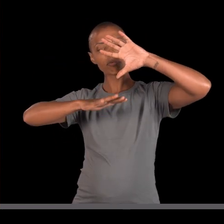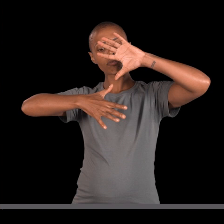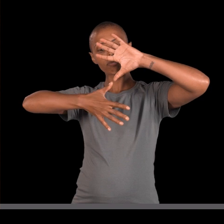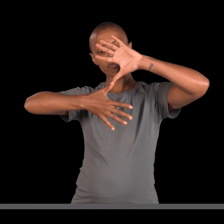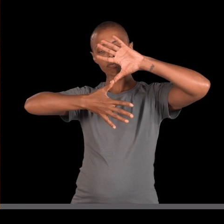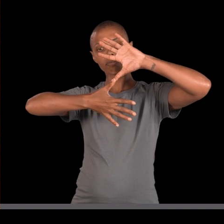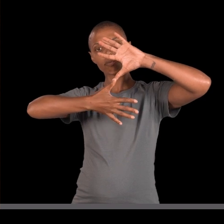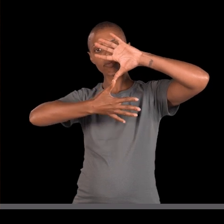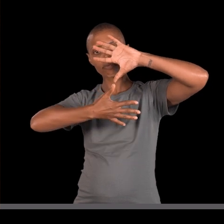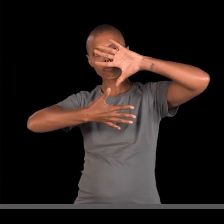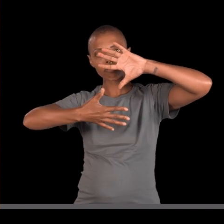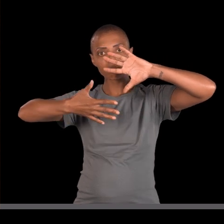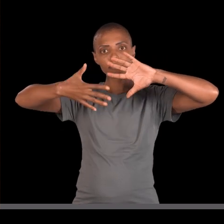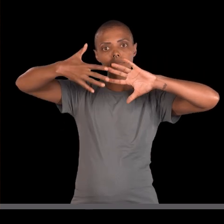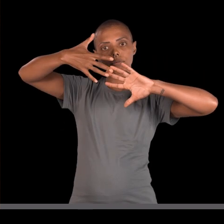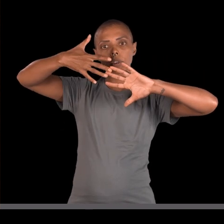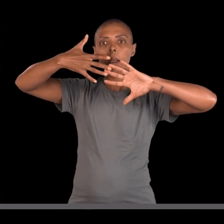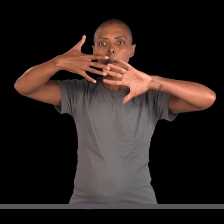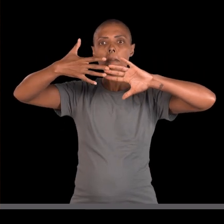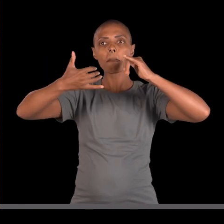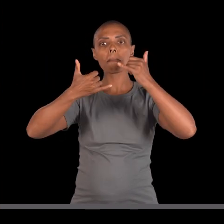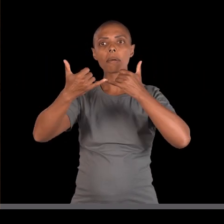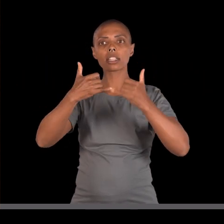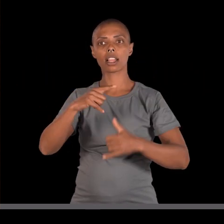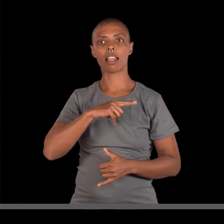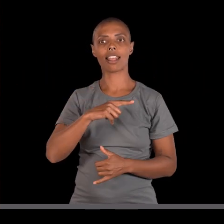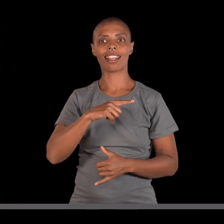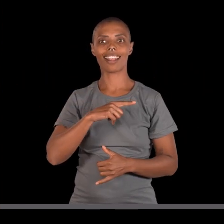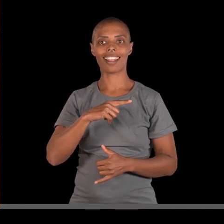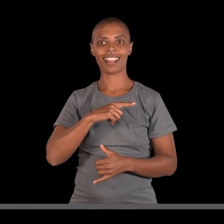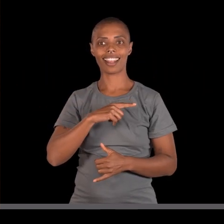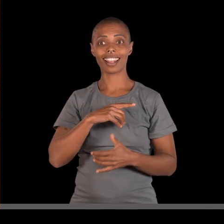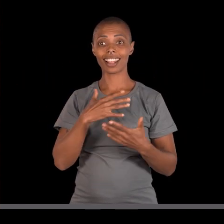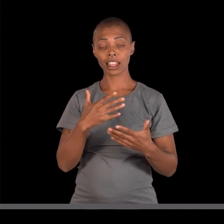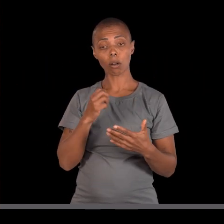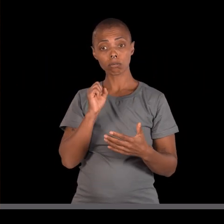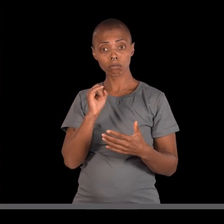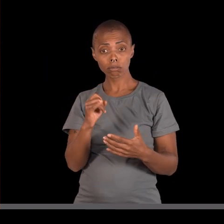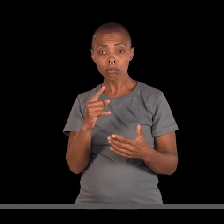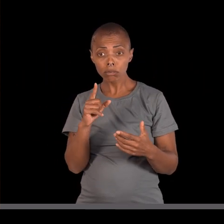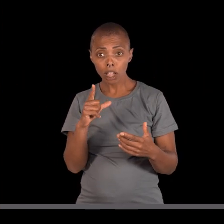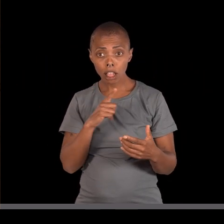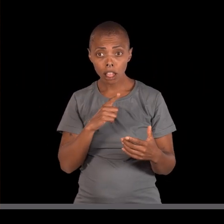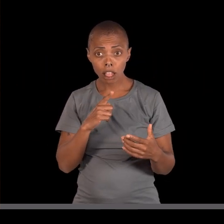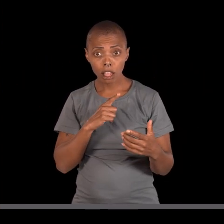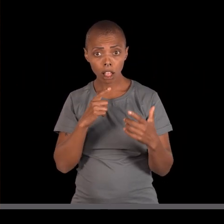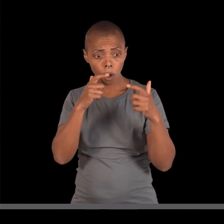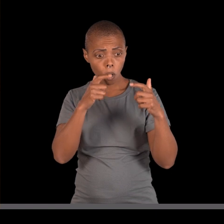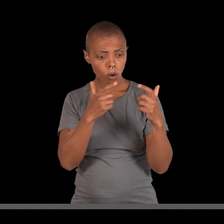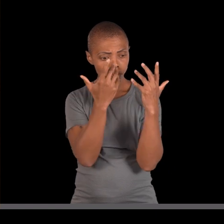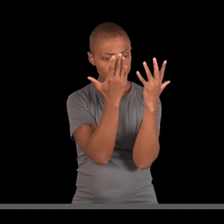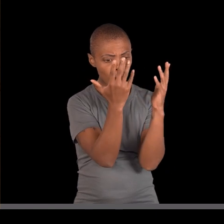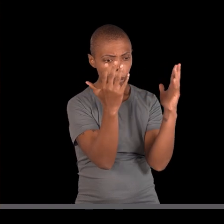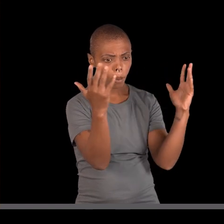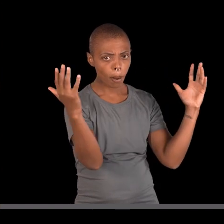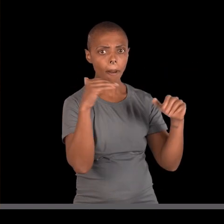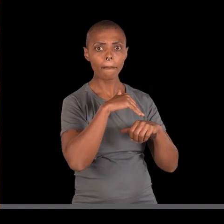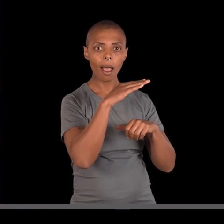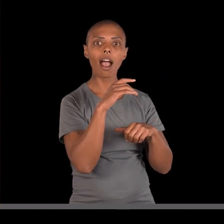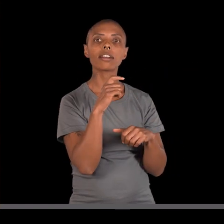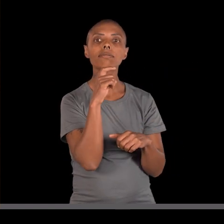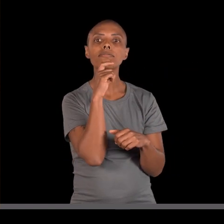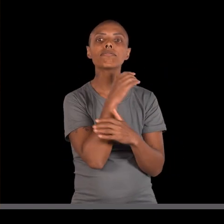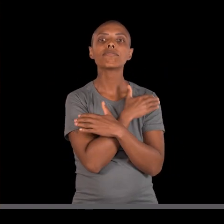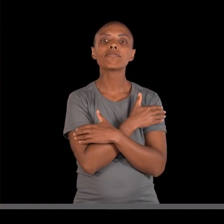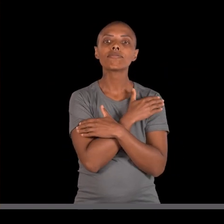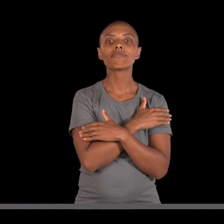simetria entre os climas, tá? Onde nas regiões mais quentes e úmidas vai ter uma maior vegetação, nas regiões mais